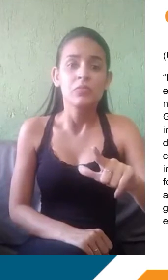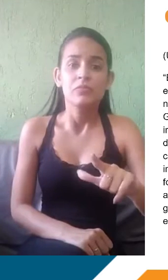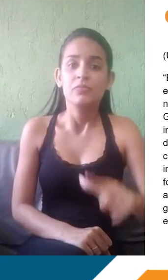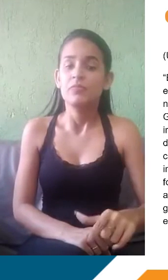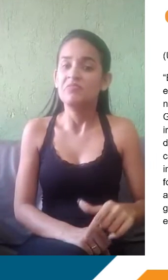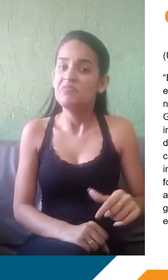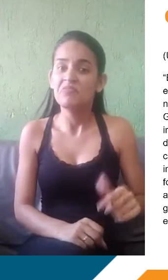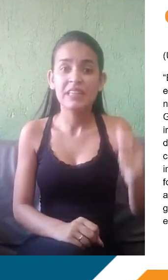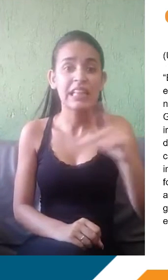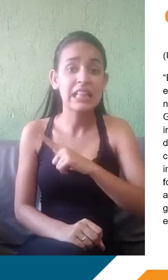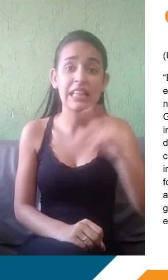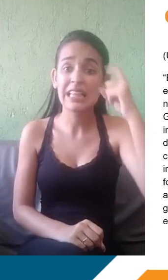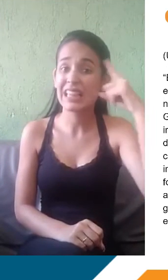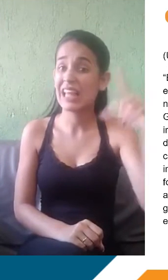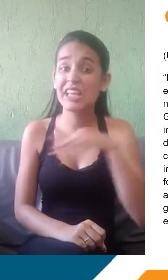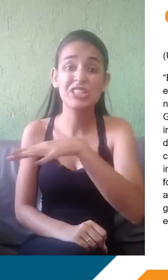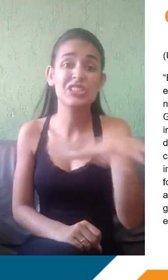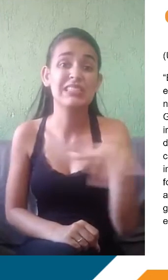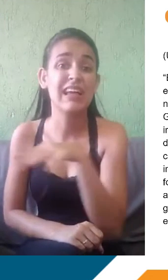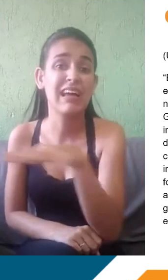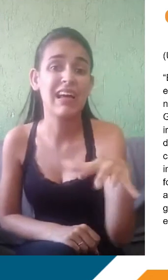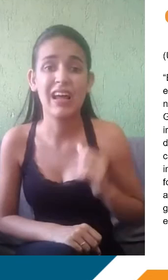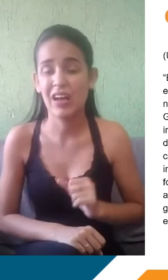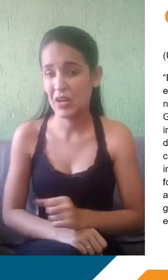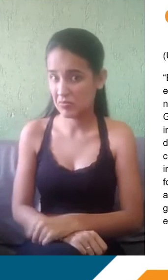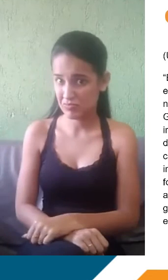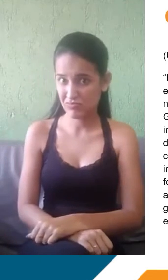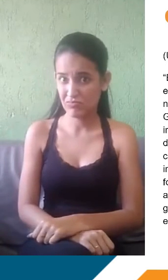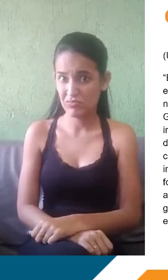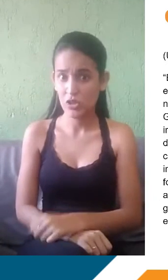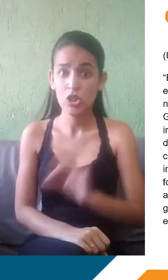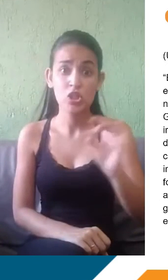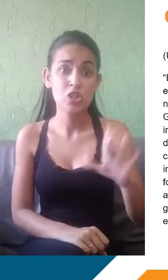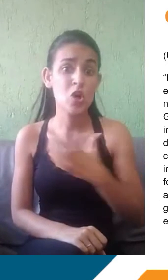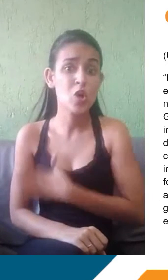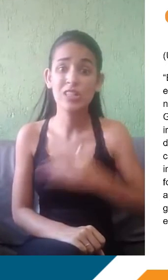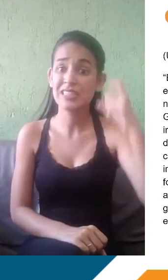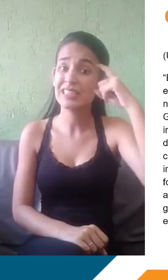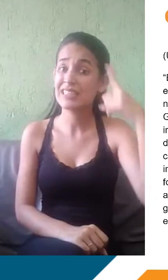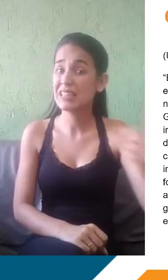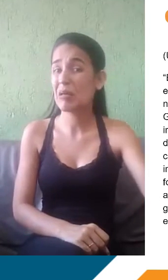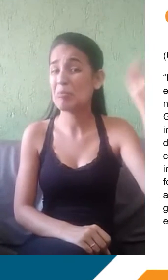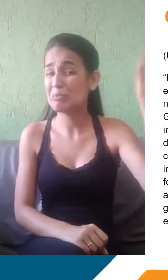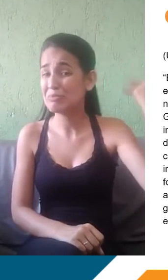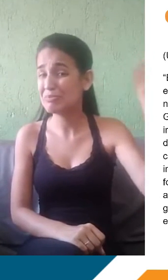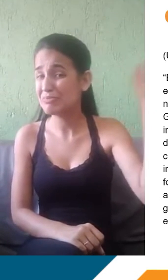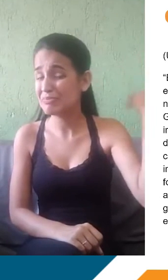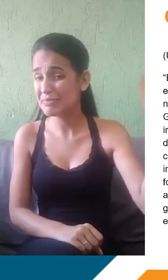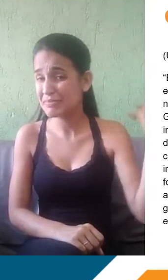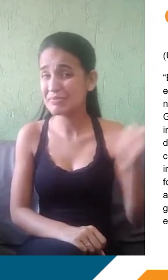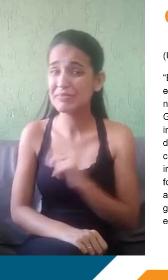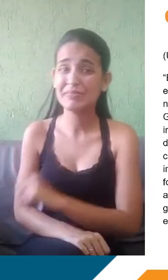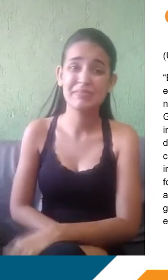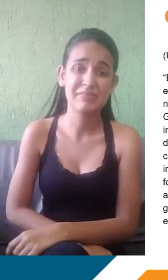e impotentes para generalizar, curvados aos fortes e às ideias vencedoras, e antigas, adstritos a um